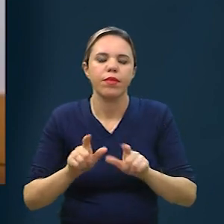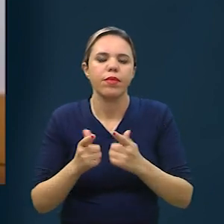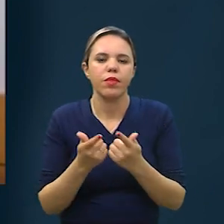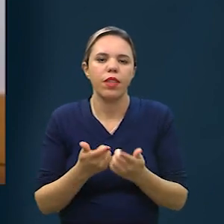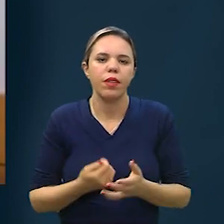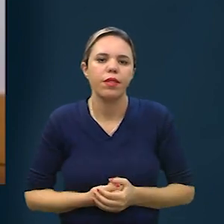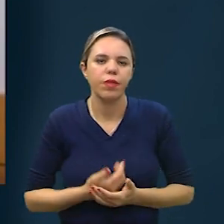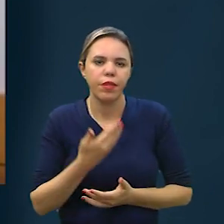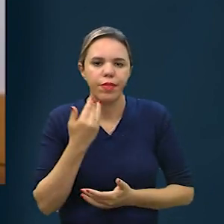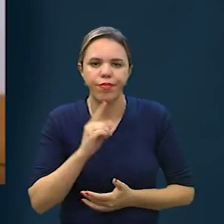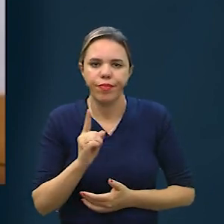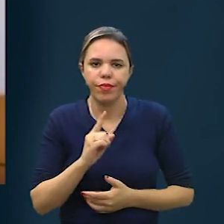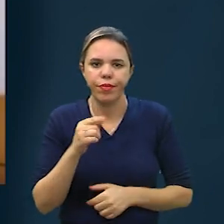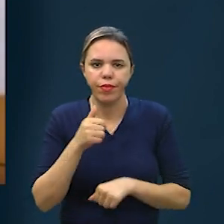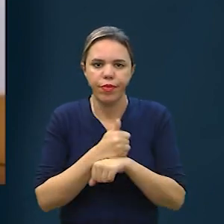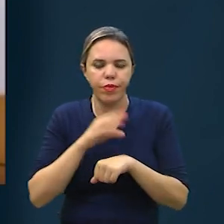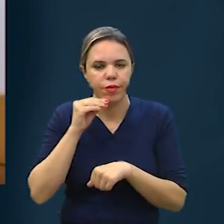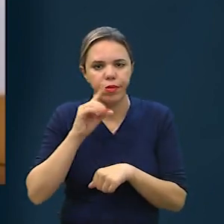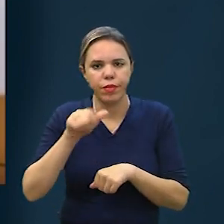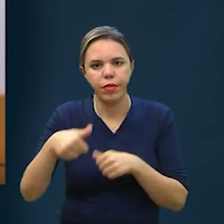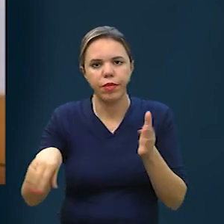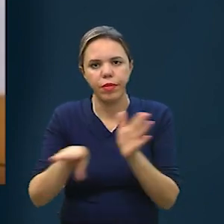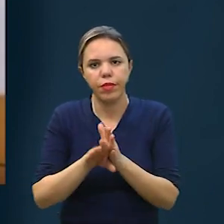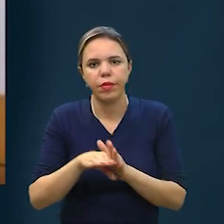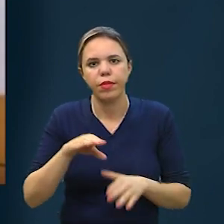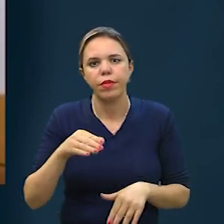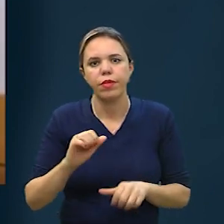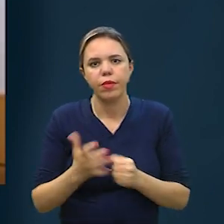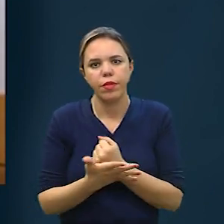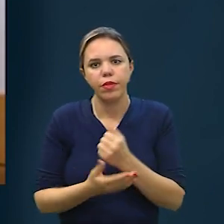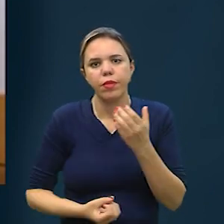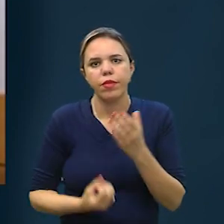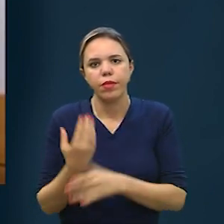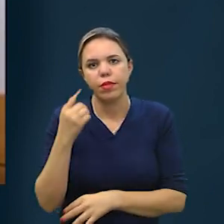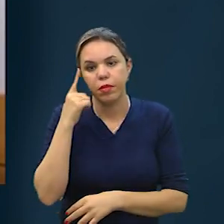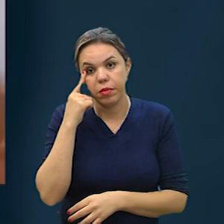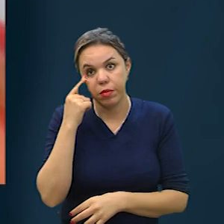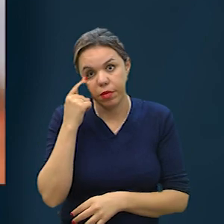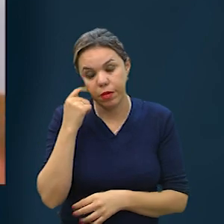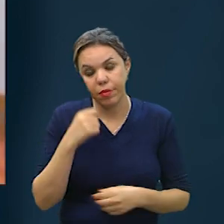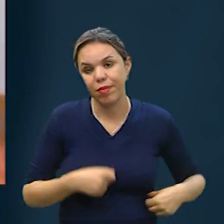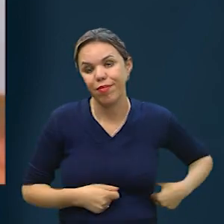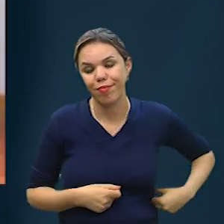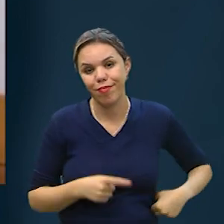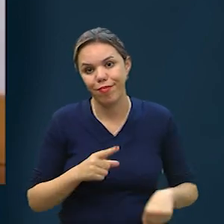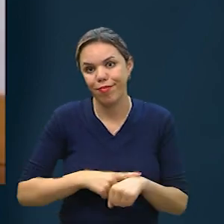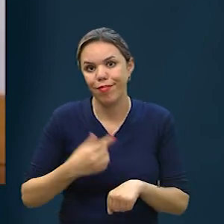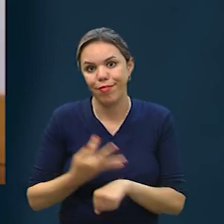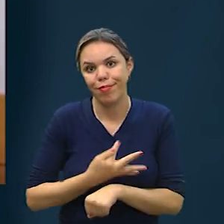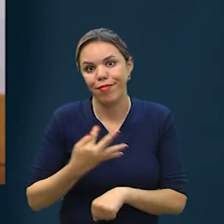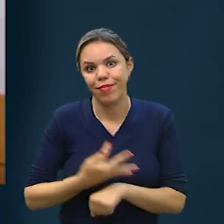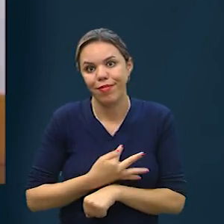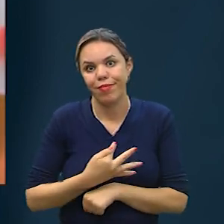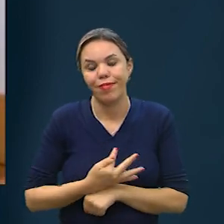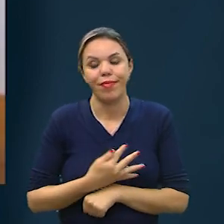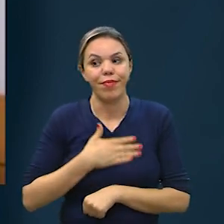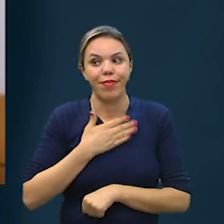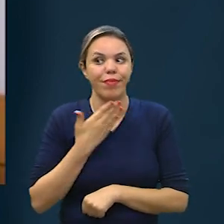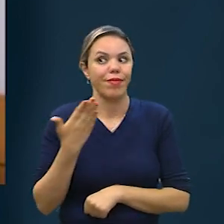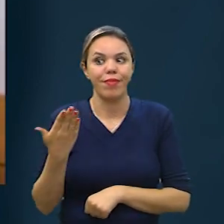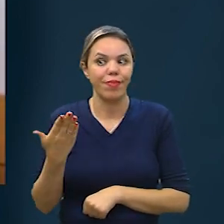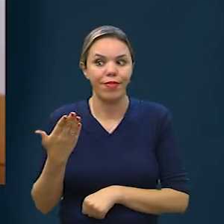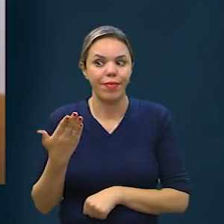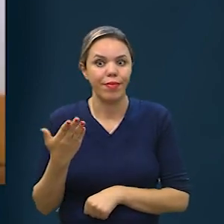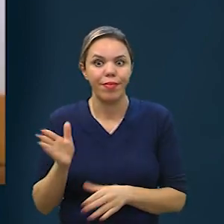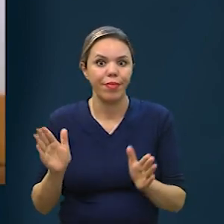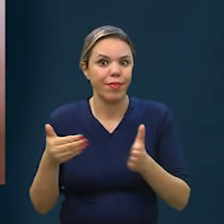não é muito fácil. Quando veio a pandemia, né? Foi um momento para a gente assim, foi um susto.